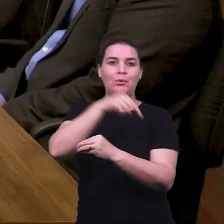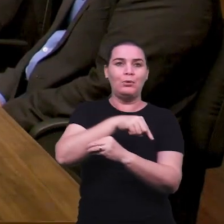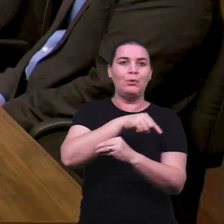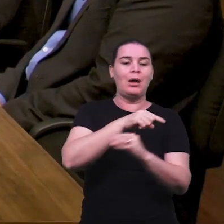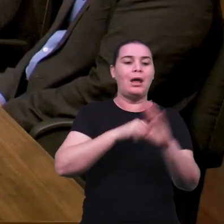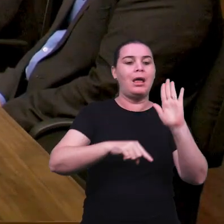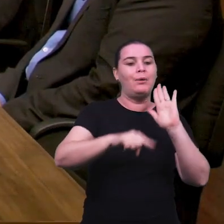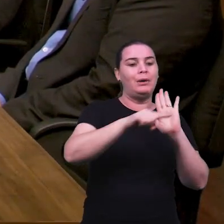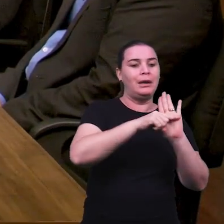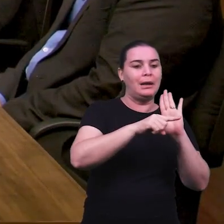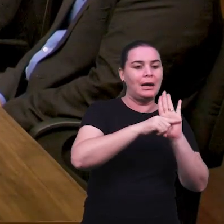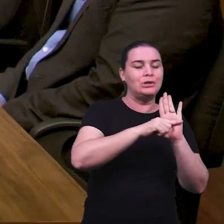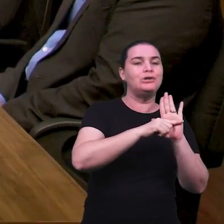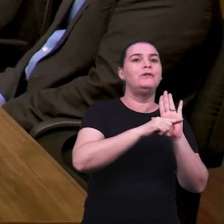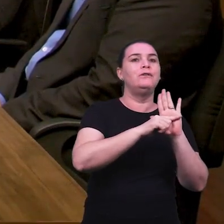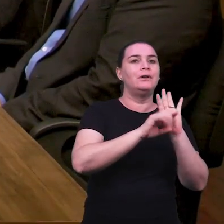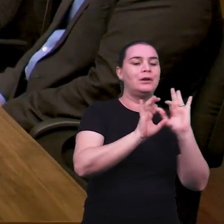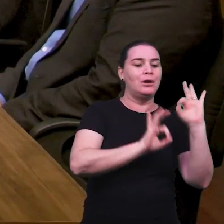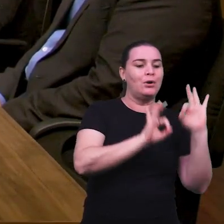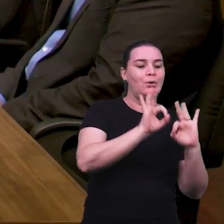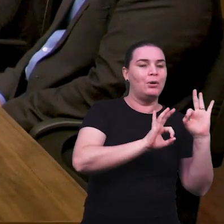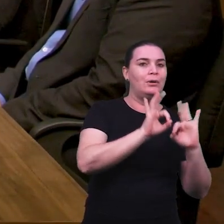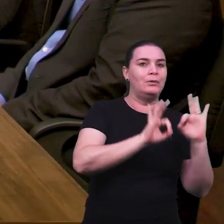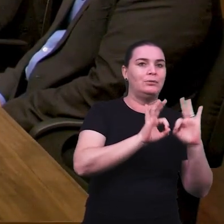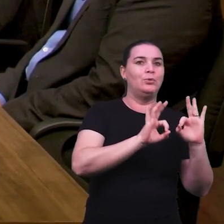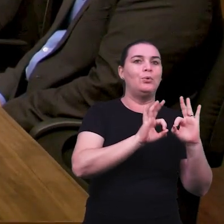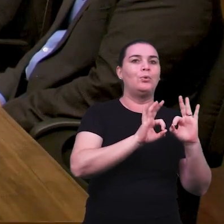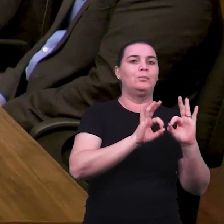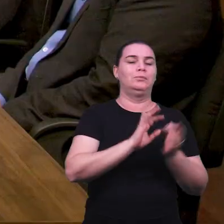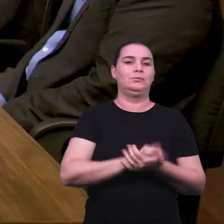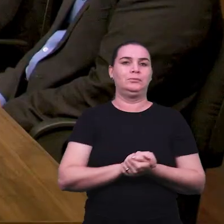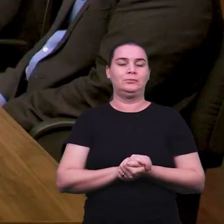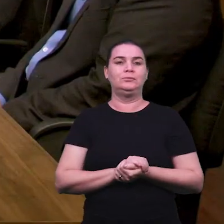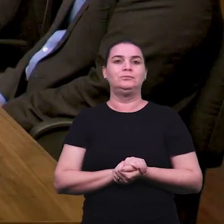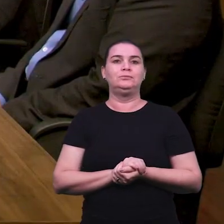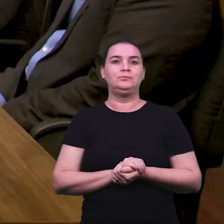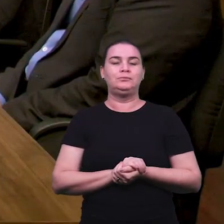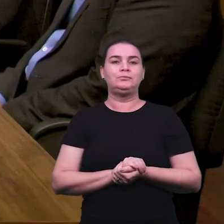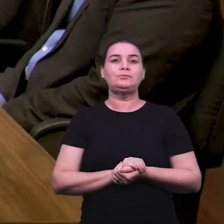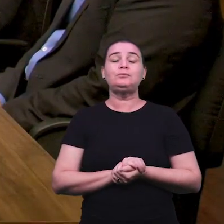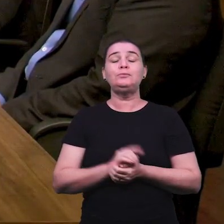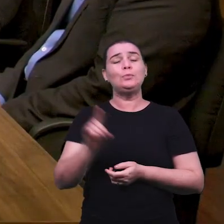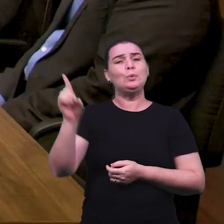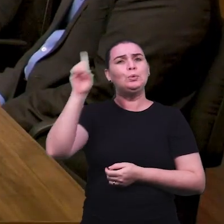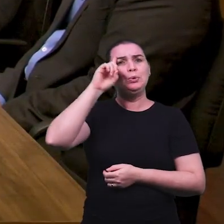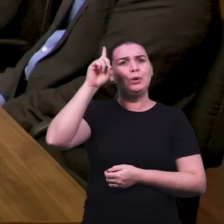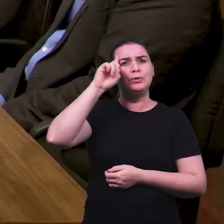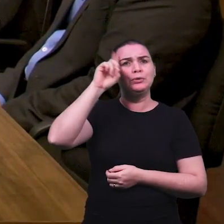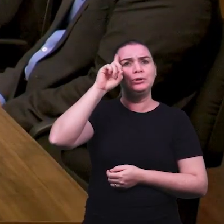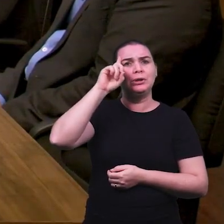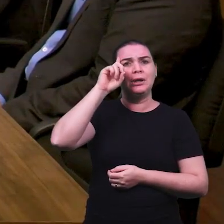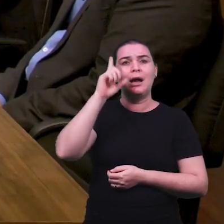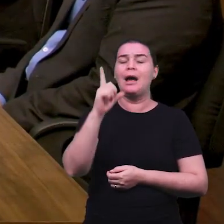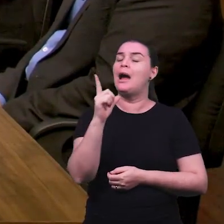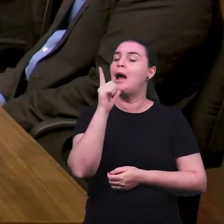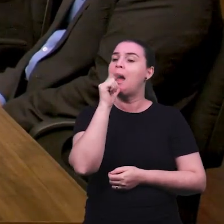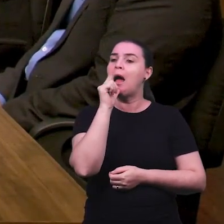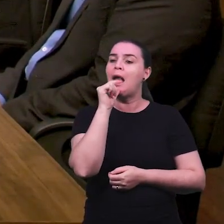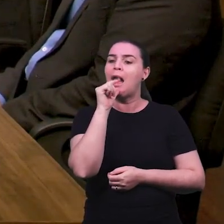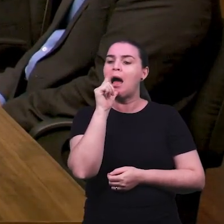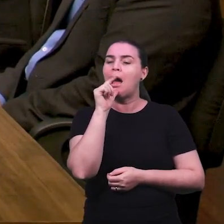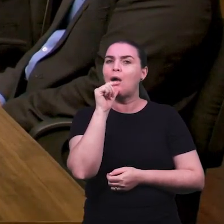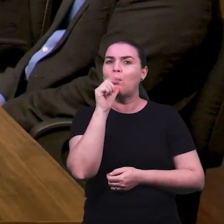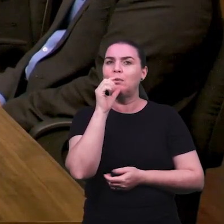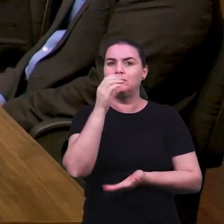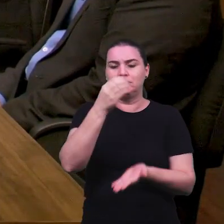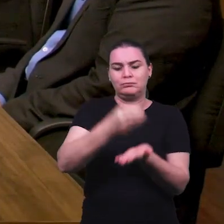estou organizando aquilo que estava desorganizado. E nós vamos ver no nosso dia a dia. Por exemplo, a água está aqui no estado